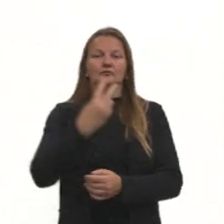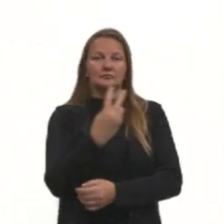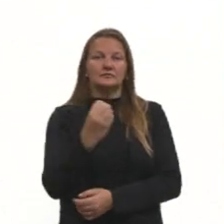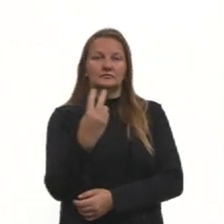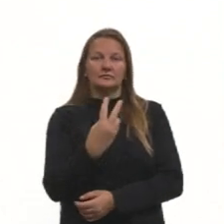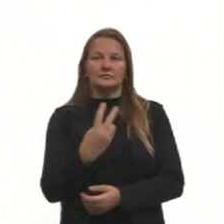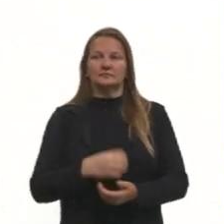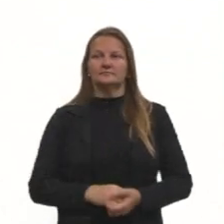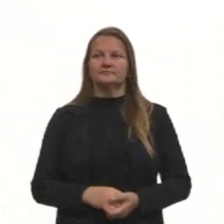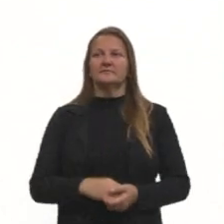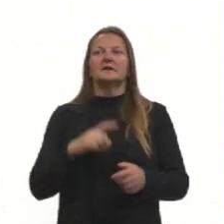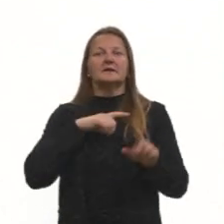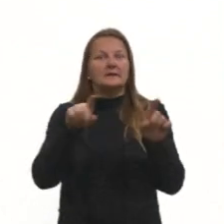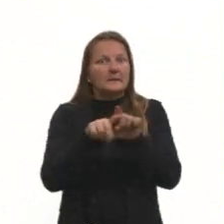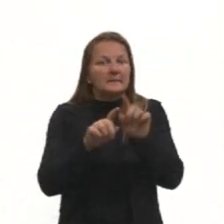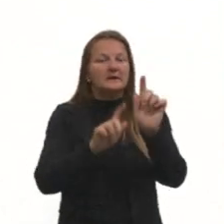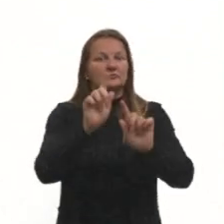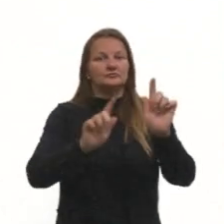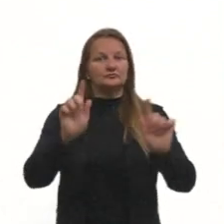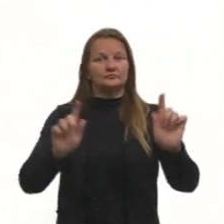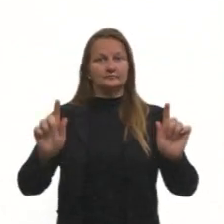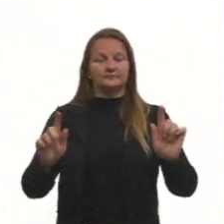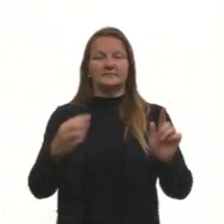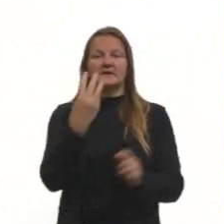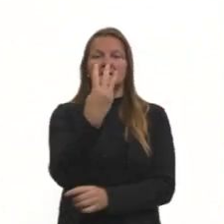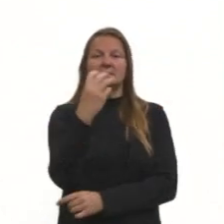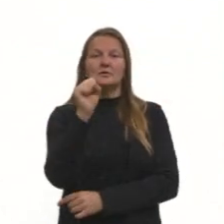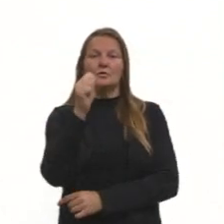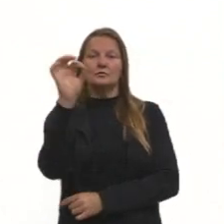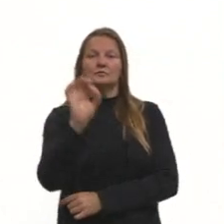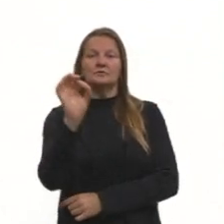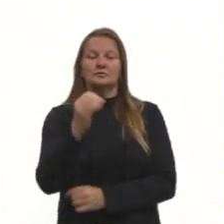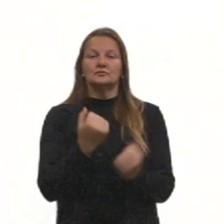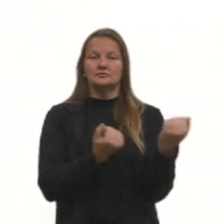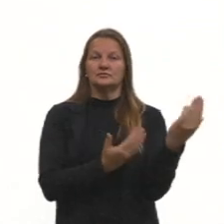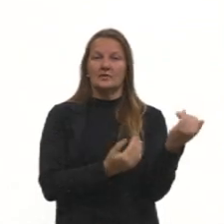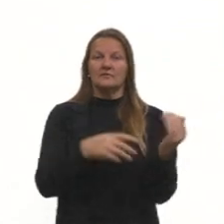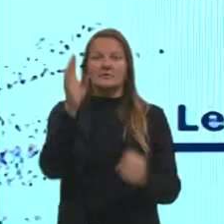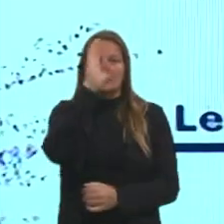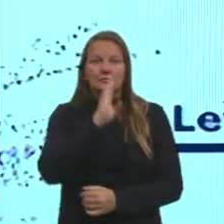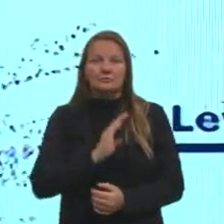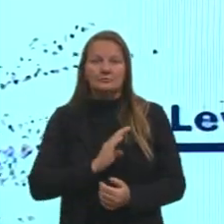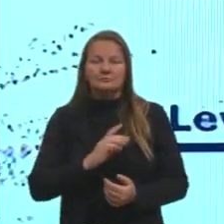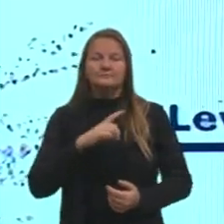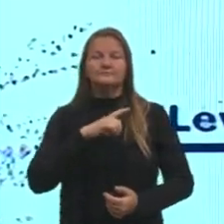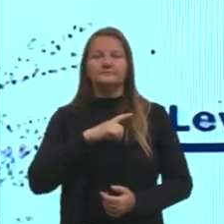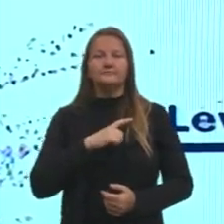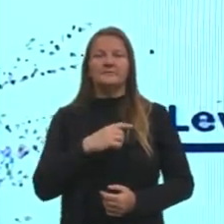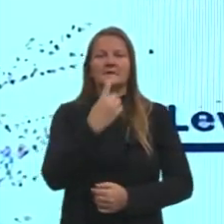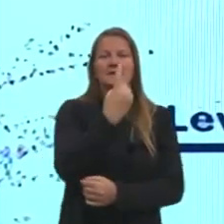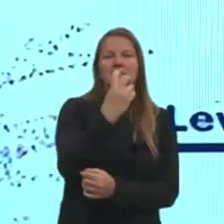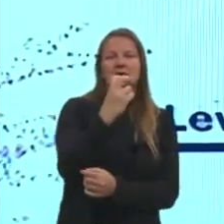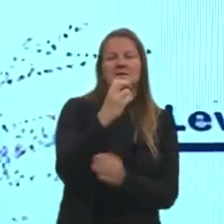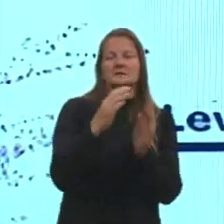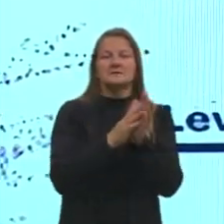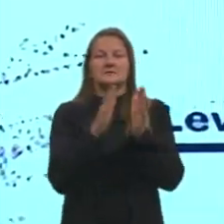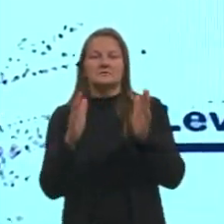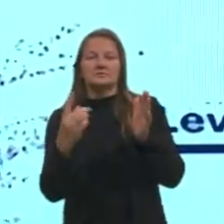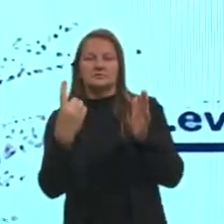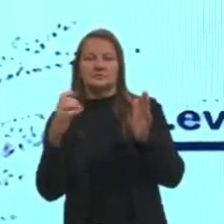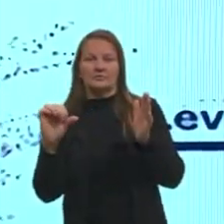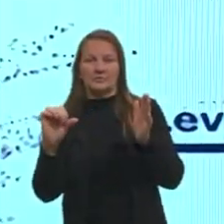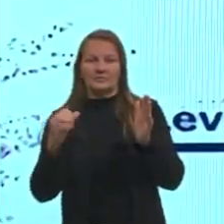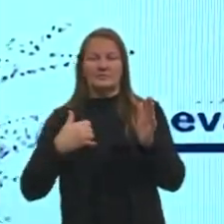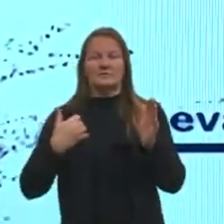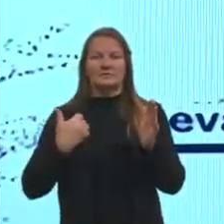mais uma estatística importante 38% dos jovens brasileiros entre 15 e 19 anos